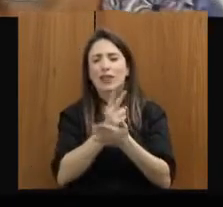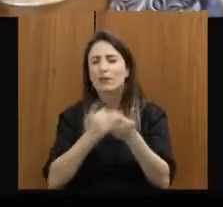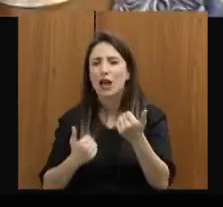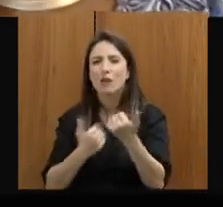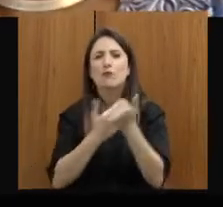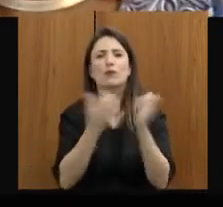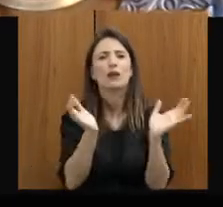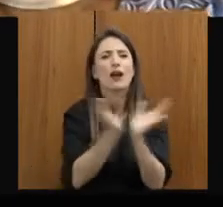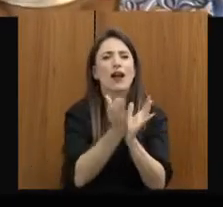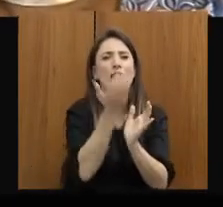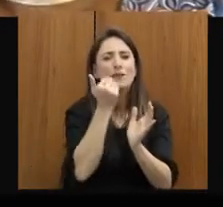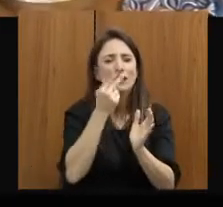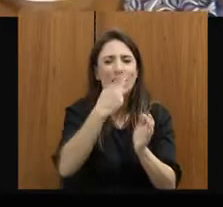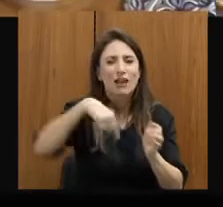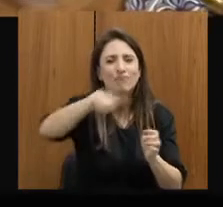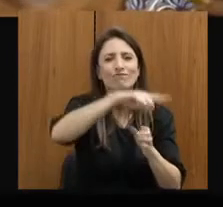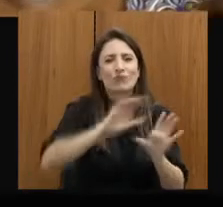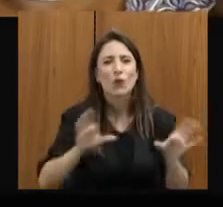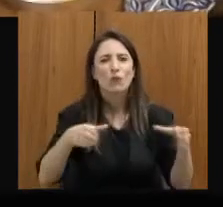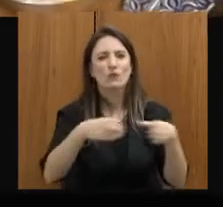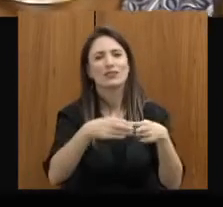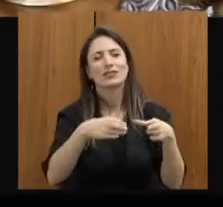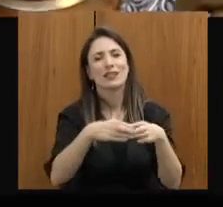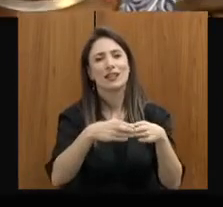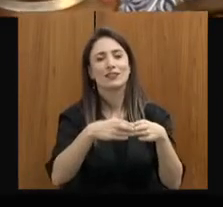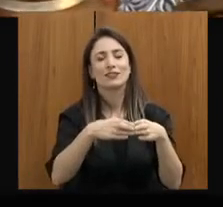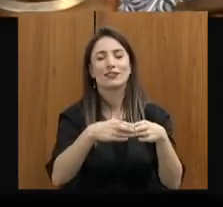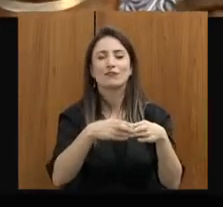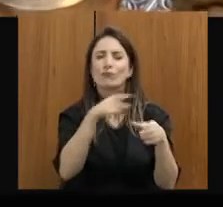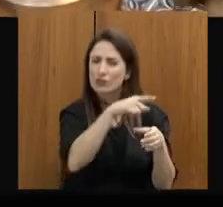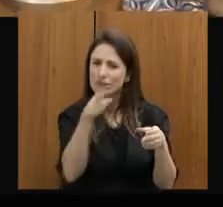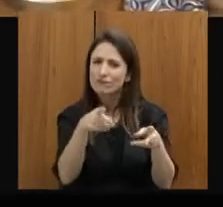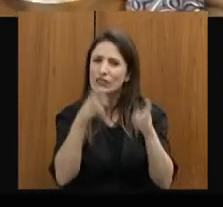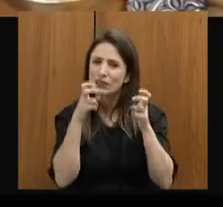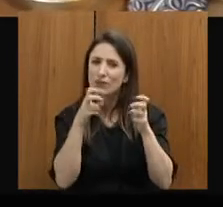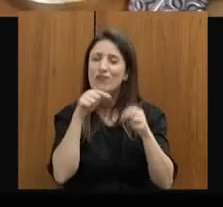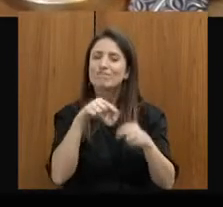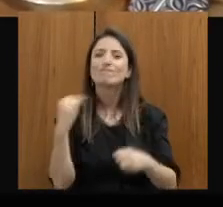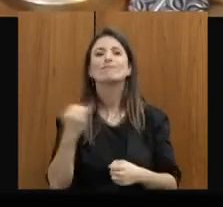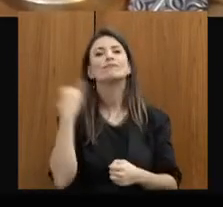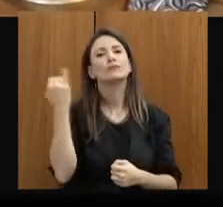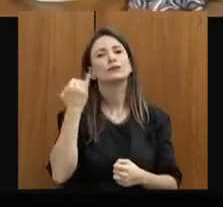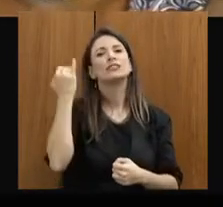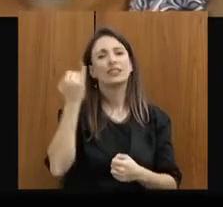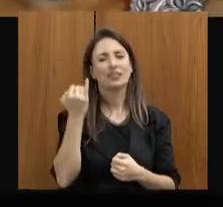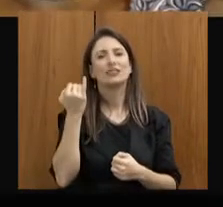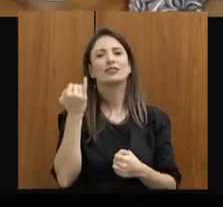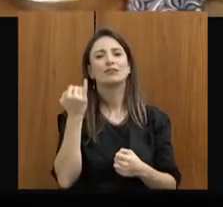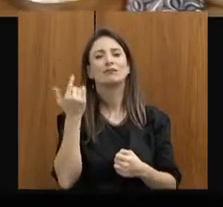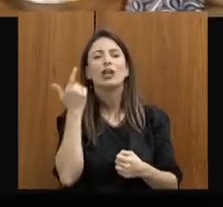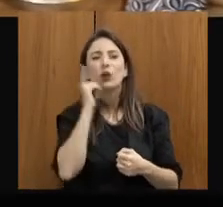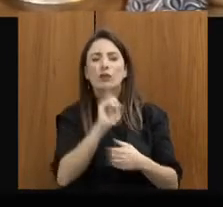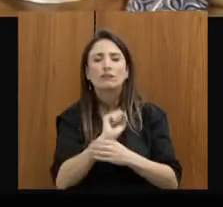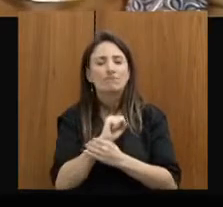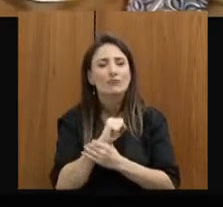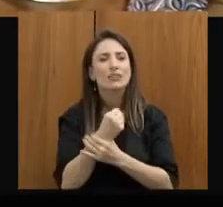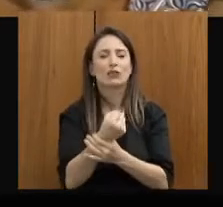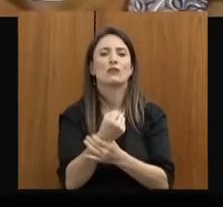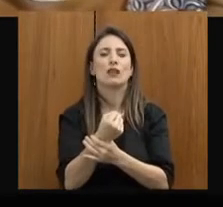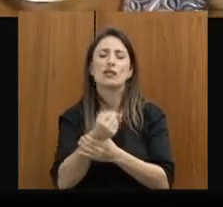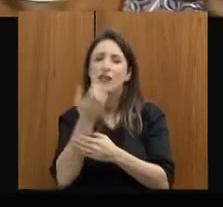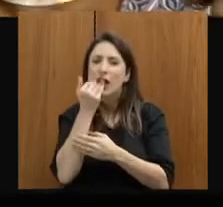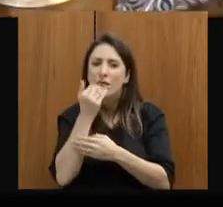sucesso perceber que é um braço importante para garantia da segurança alimentar e nutricional